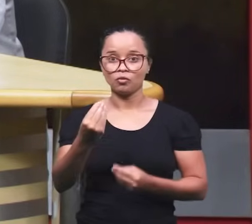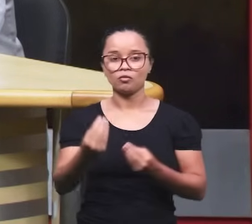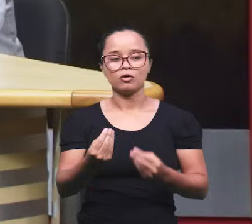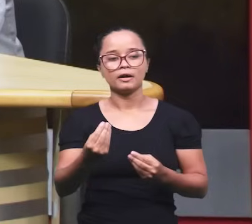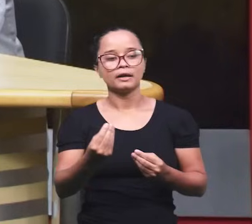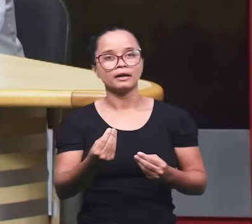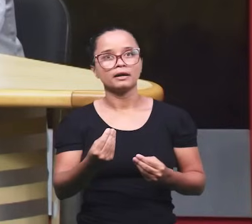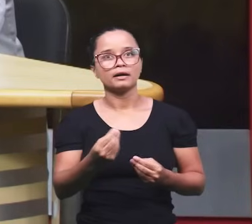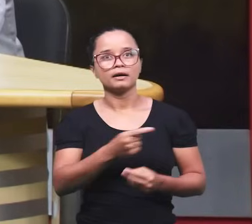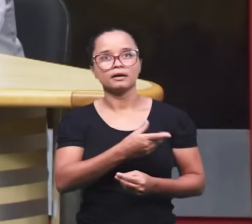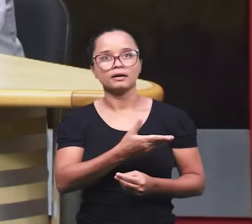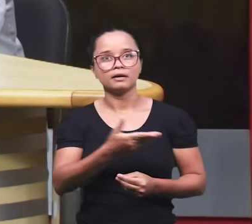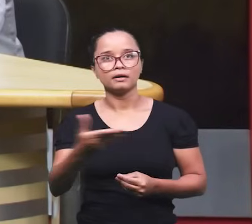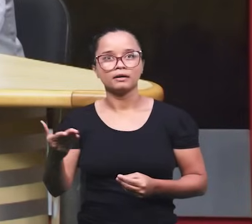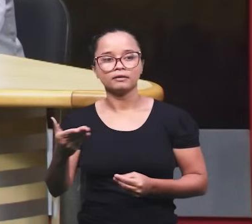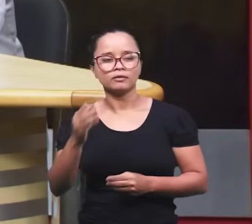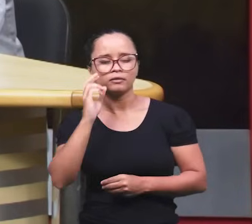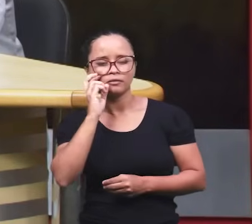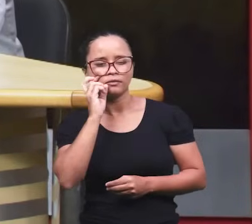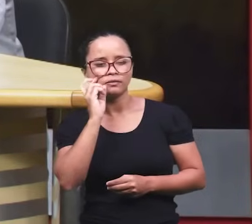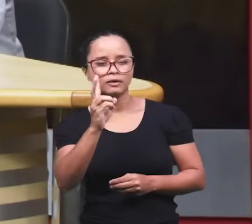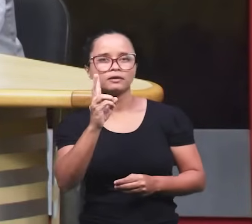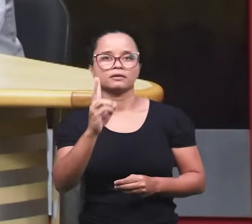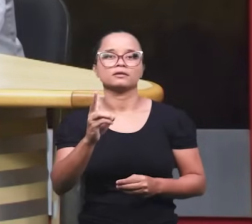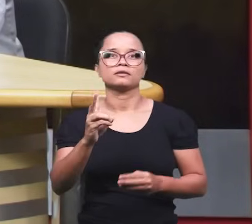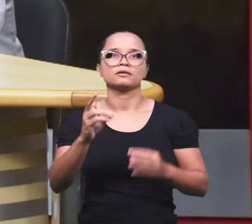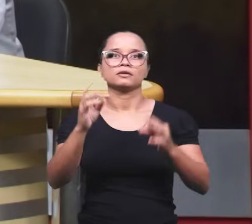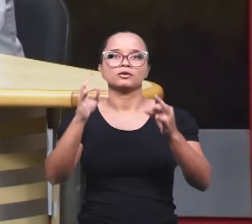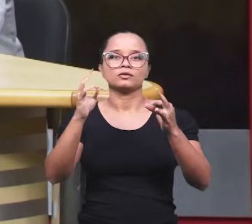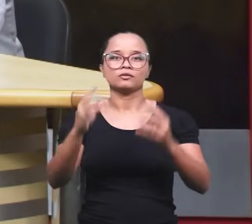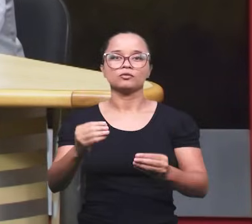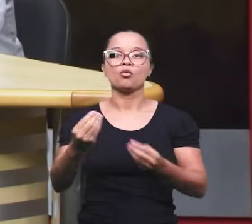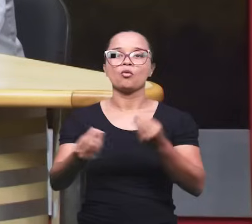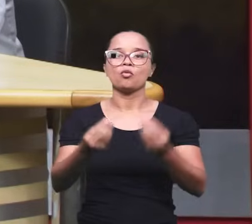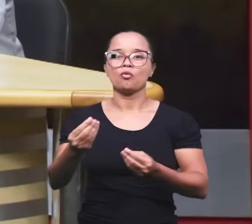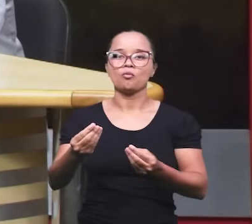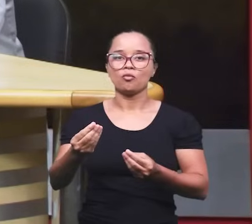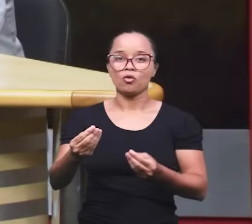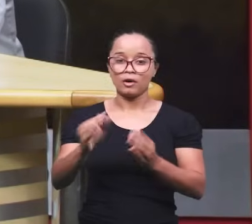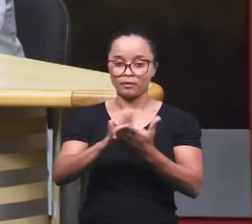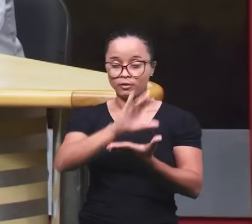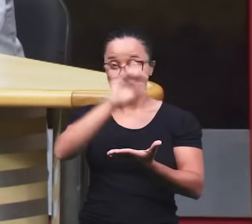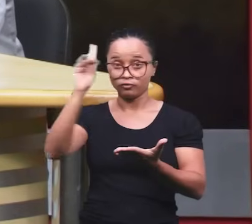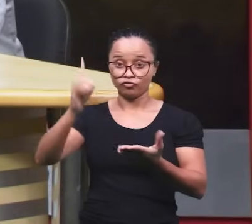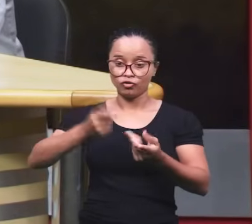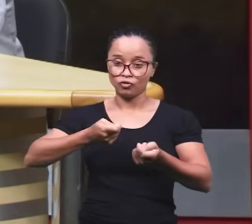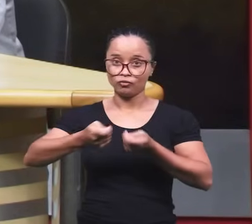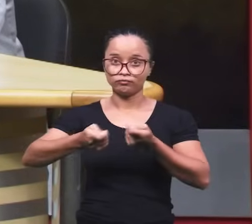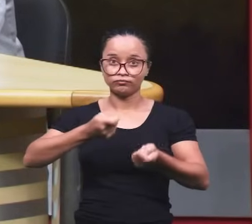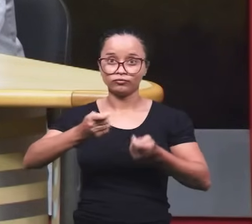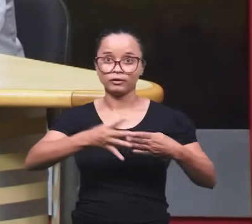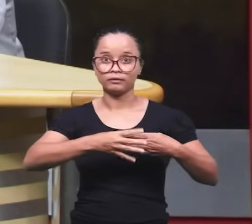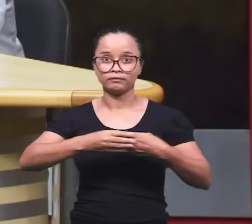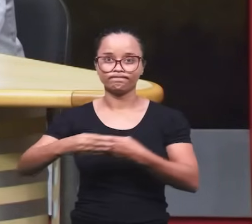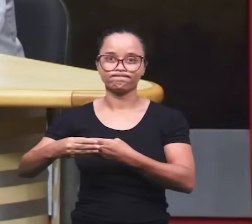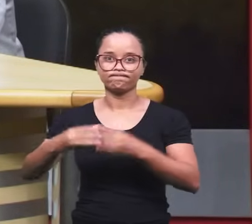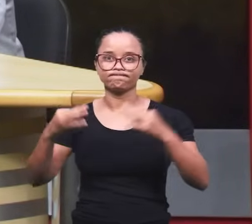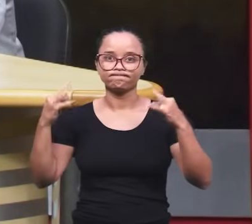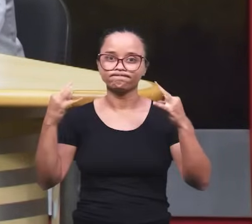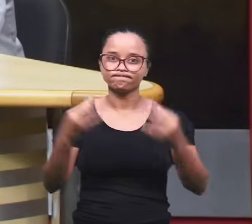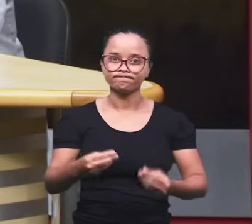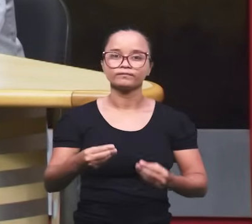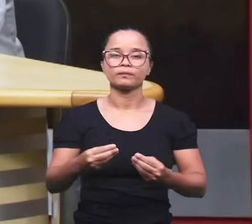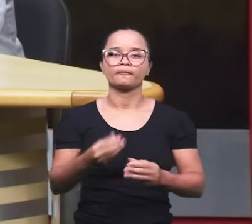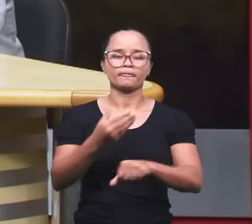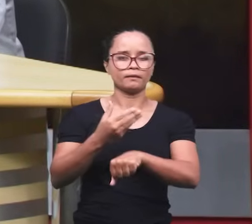mão e serão por testeiras entre os teus olhos então é a palavra como governo como direção e a palavra